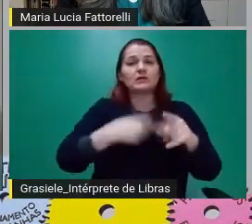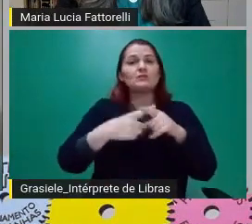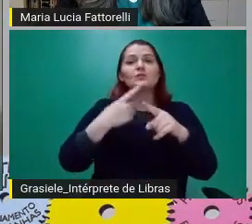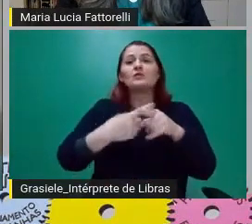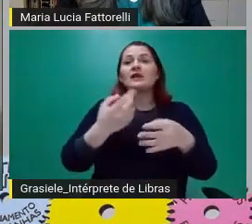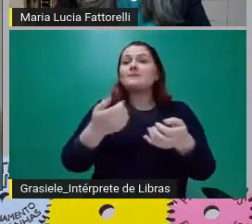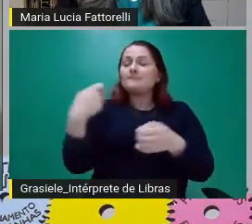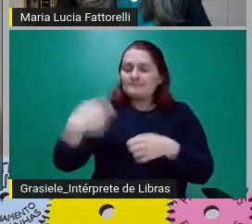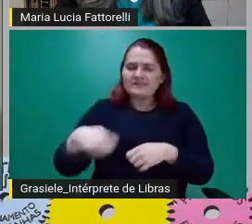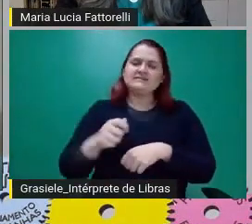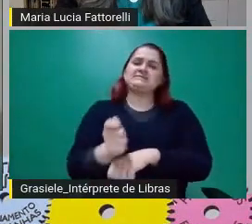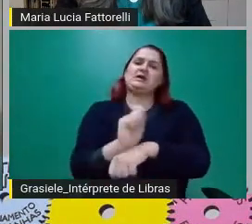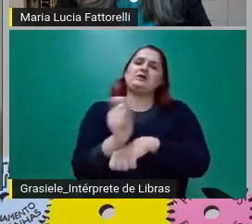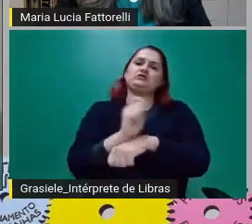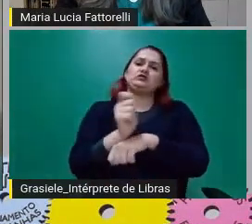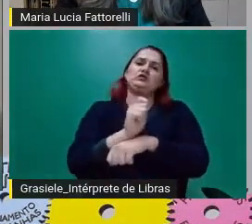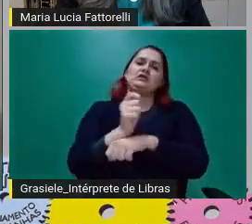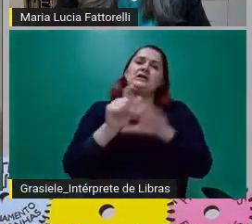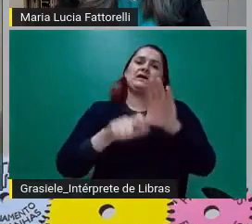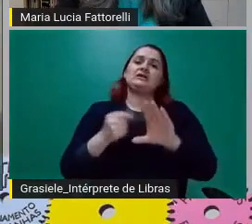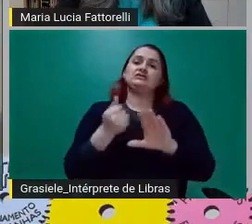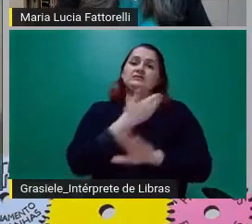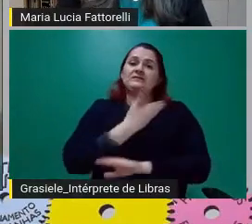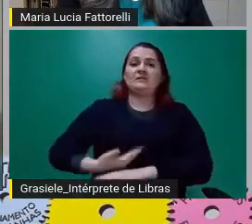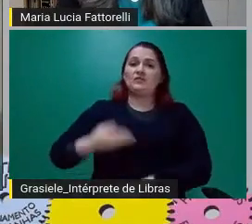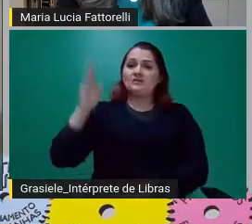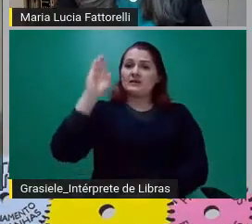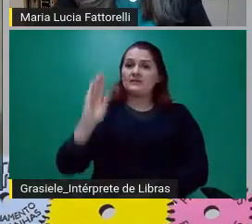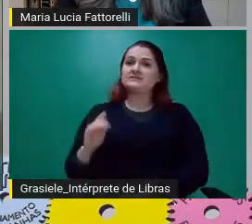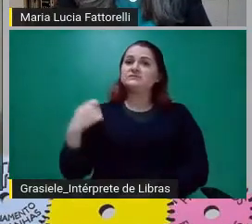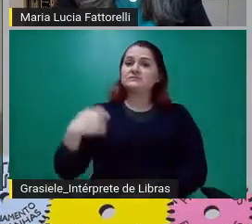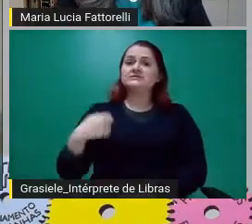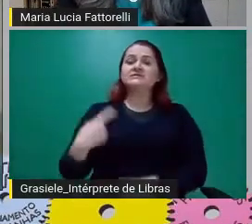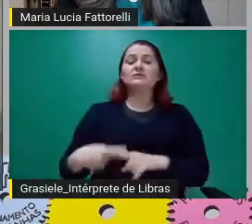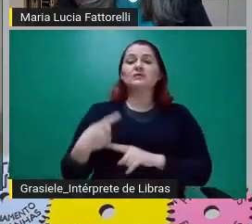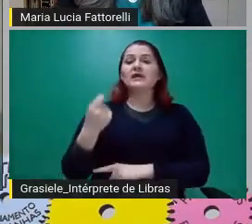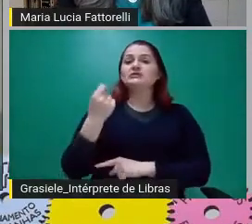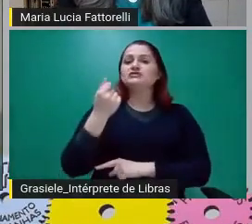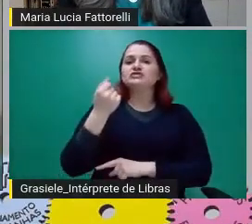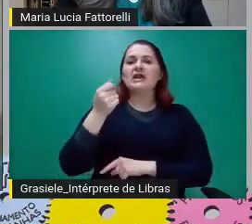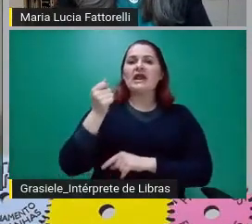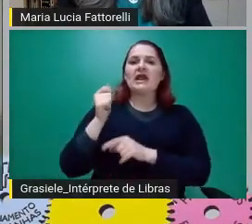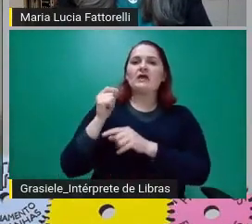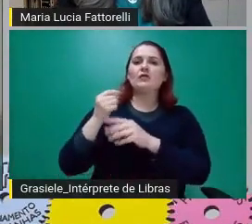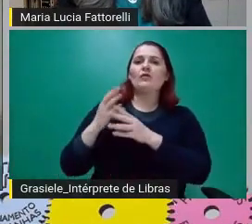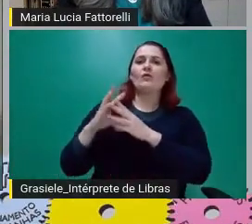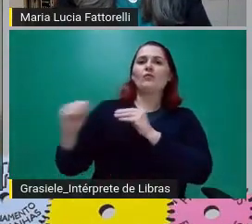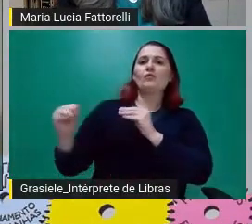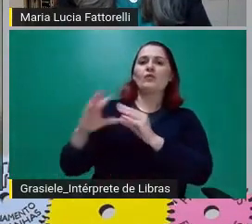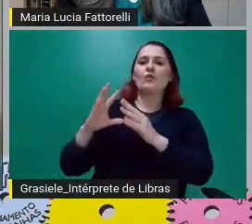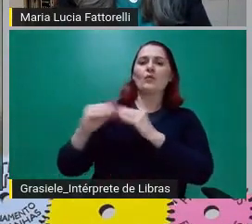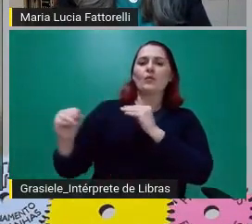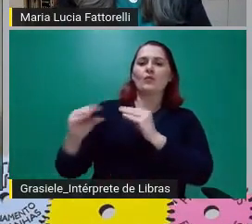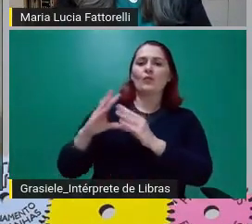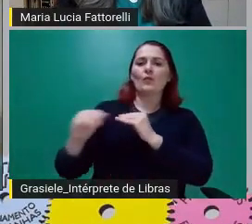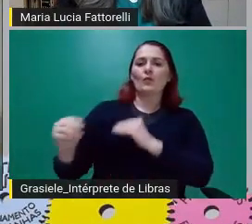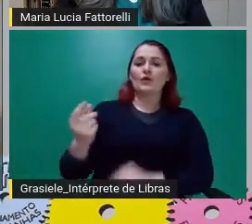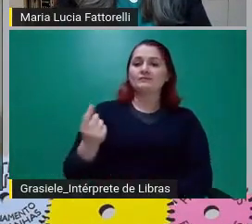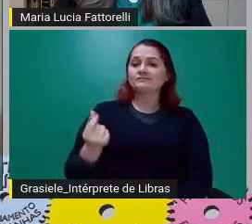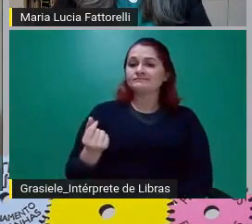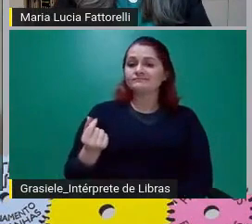Brasil, porque é um sangradouro, e a cada dia que passa, esse sistema ele